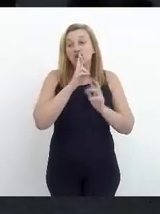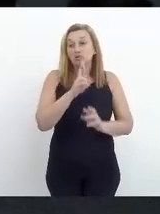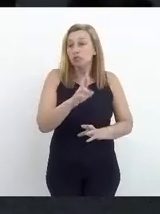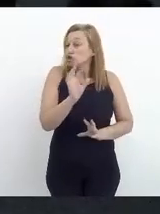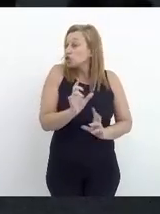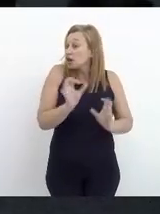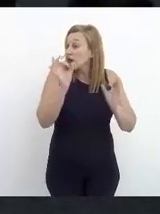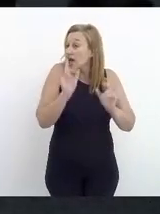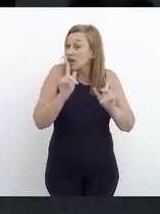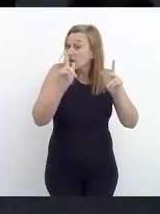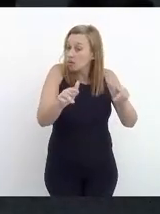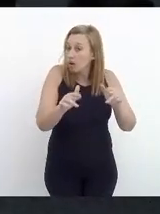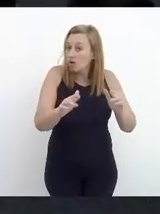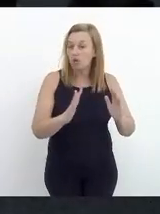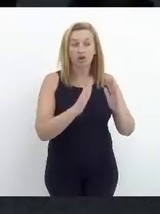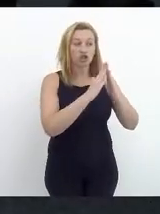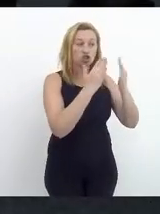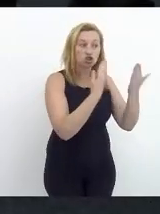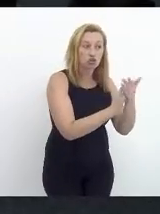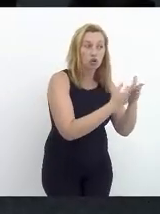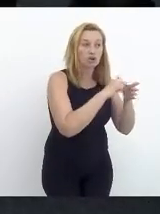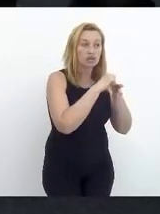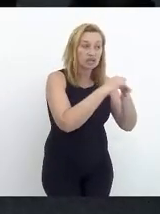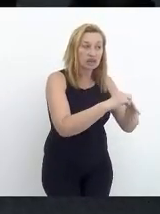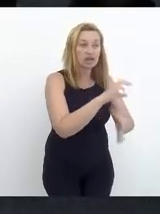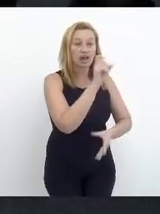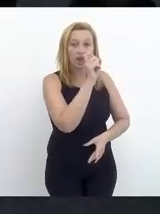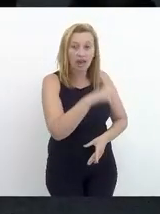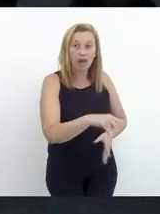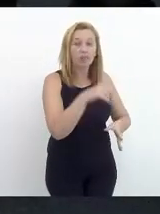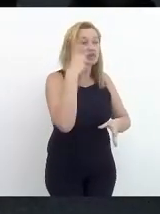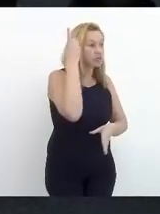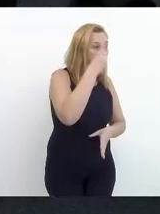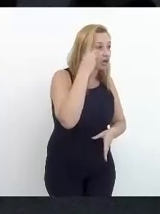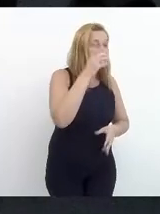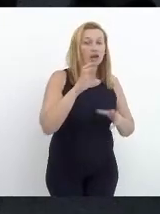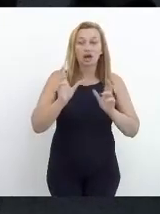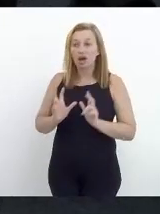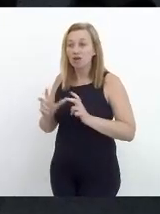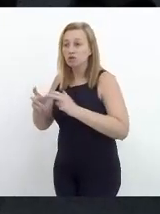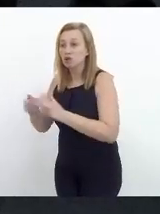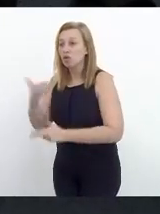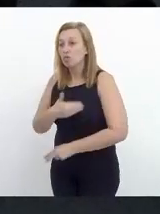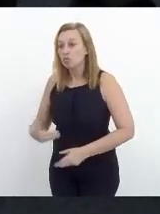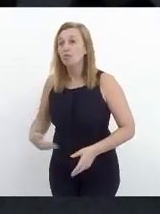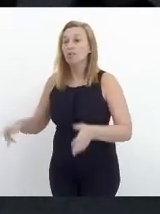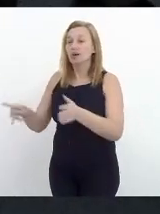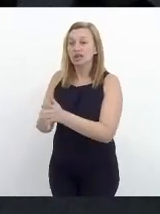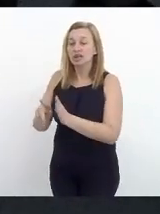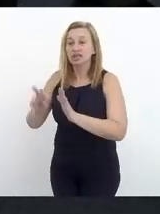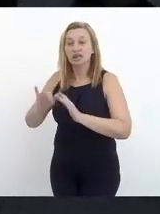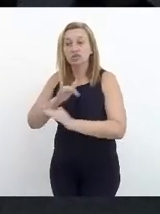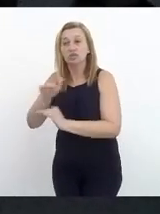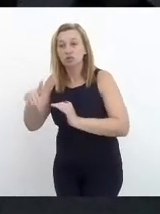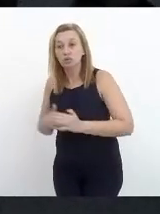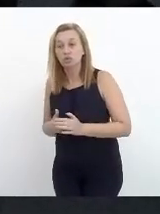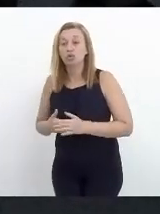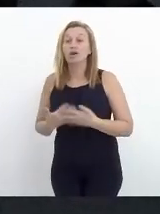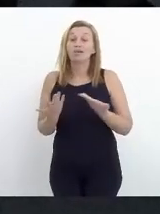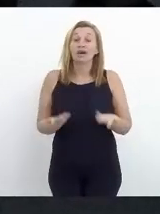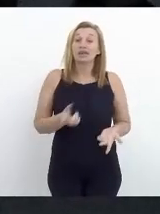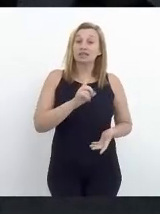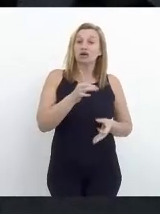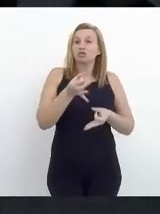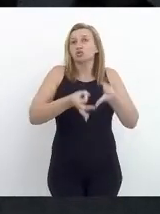é colégio de líderes. Audiência pública é audiência pública. Ora, e aí também não justifica,